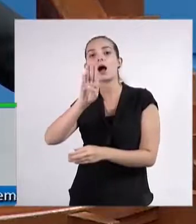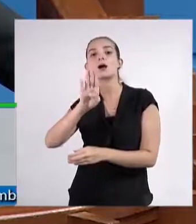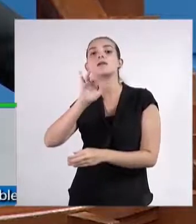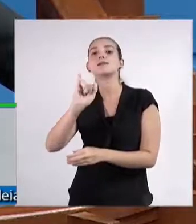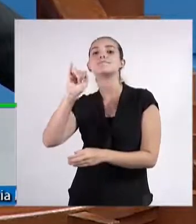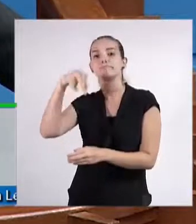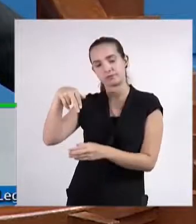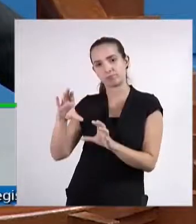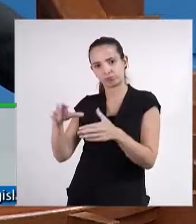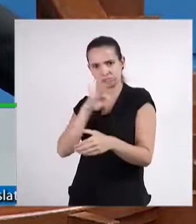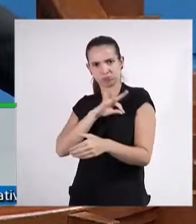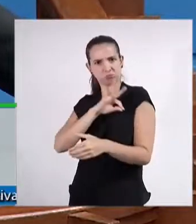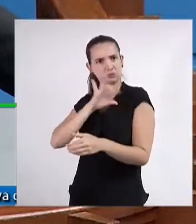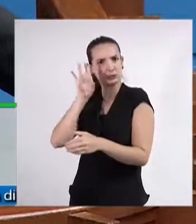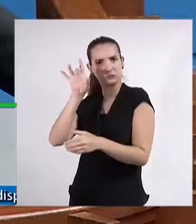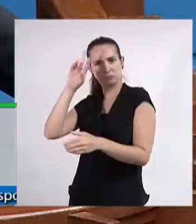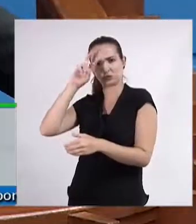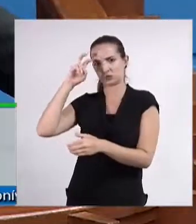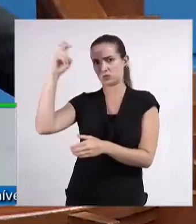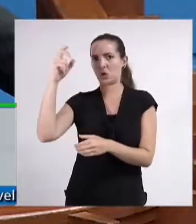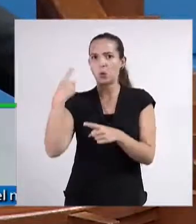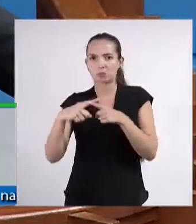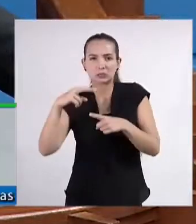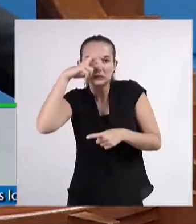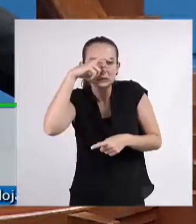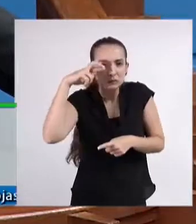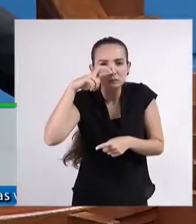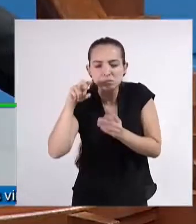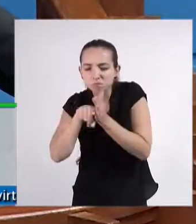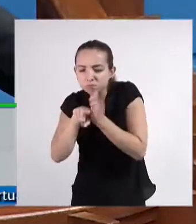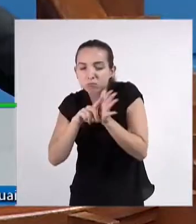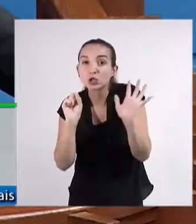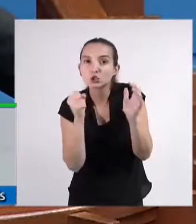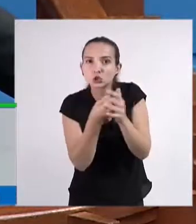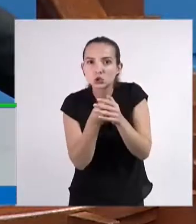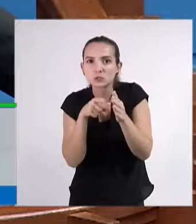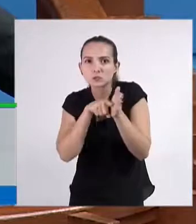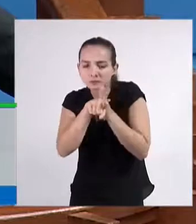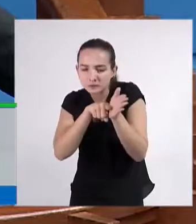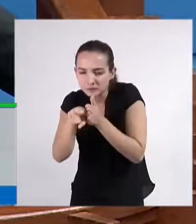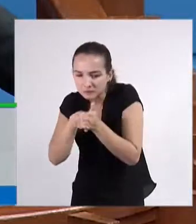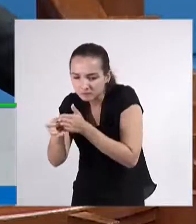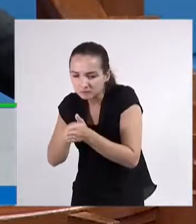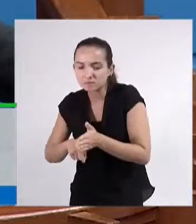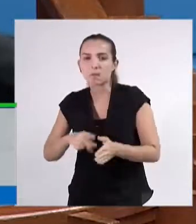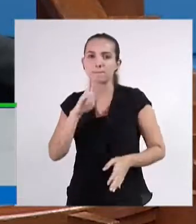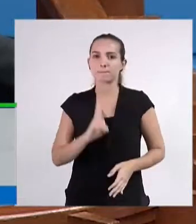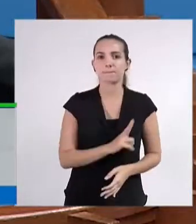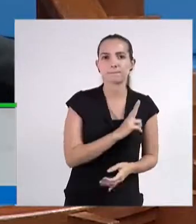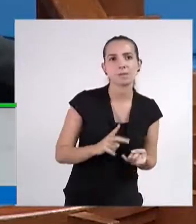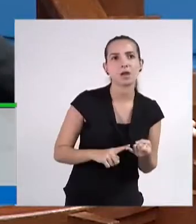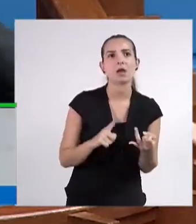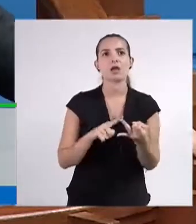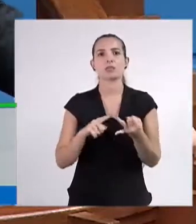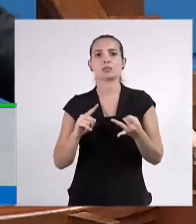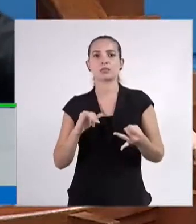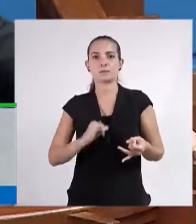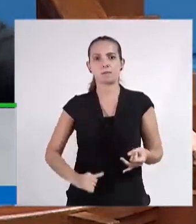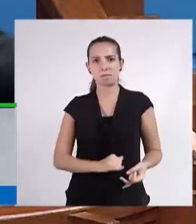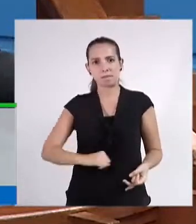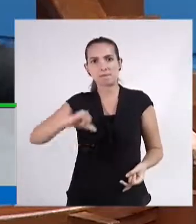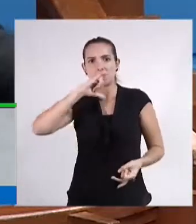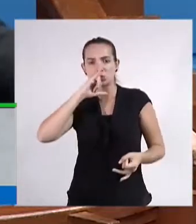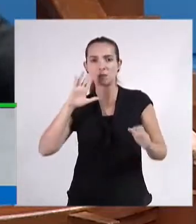espionar bispos brasileiros, padres que estão preparando essa reunião, com